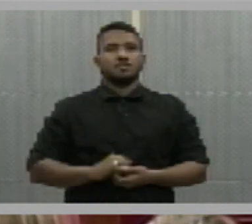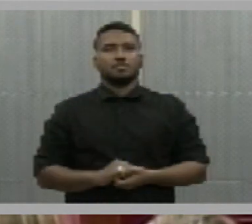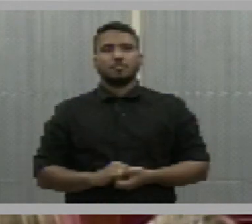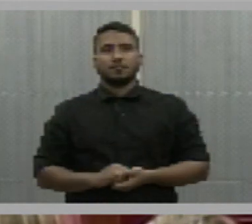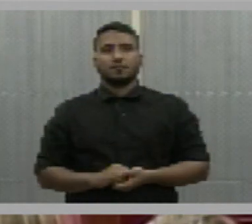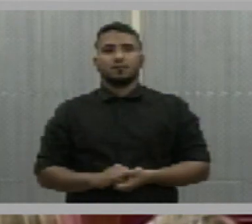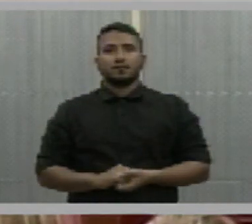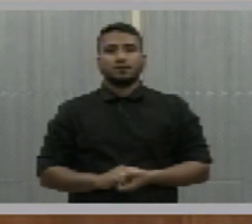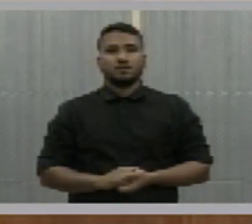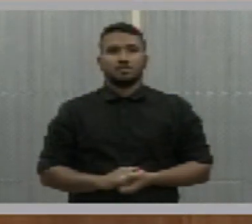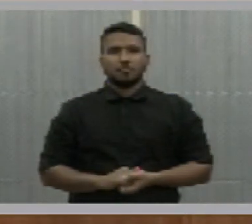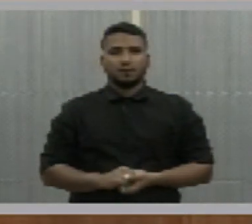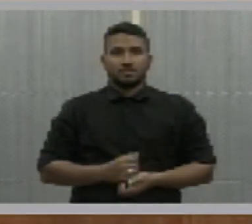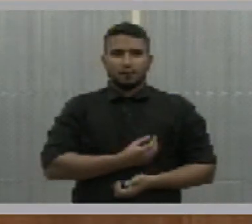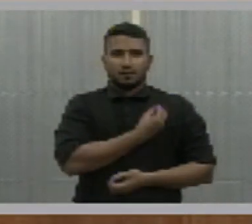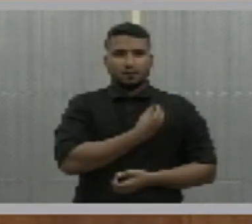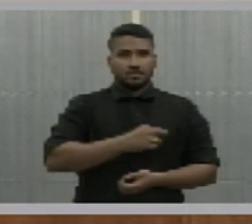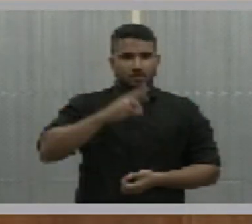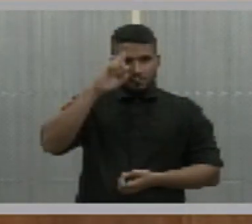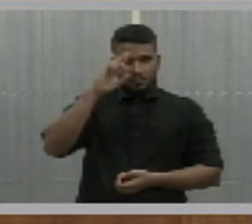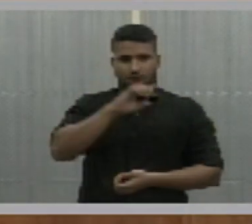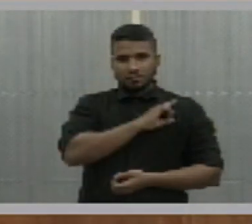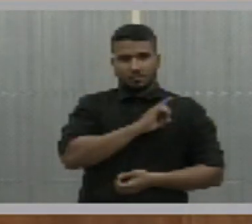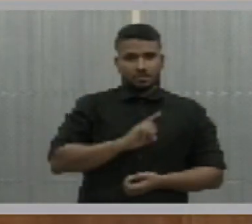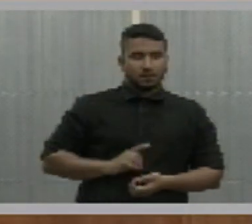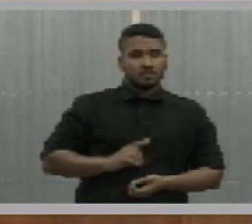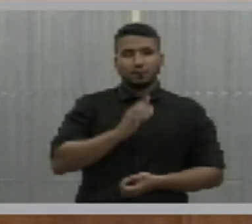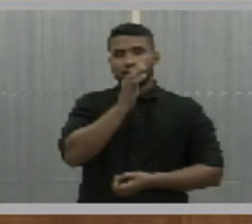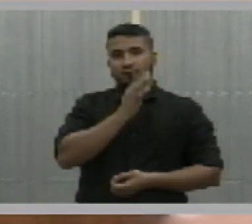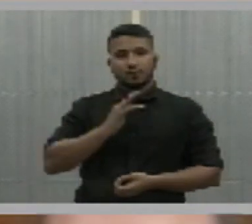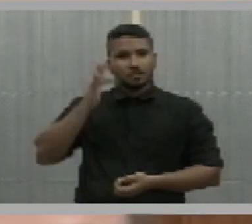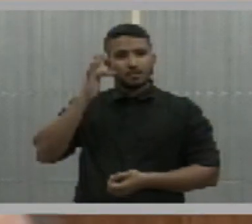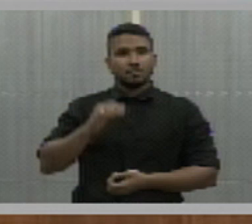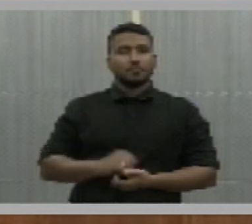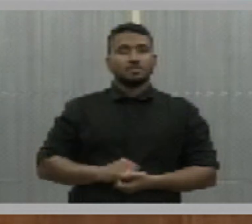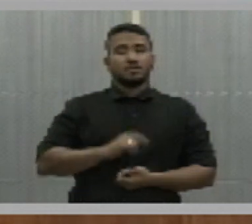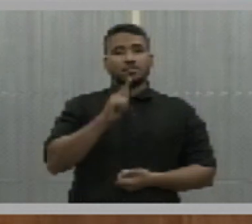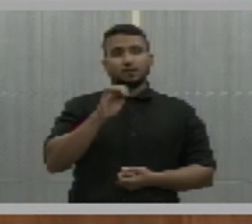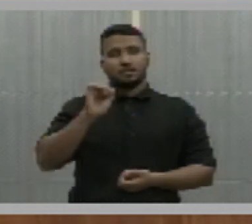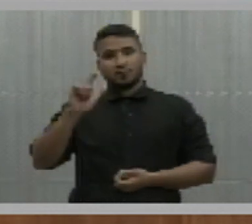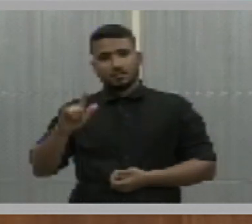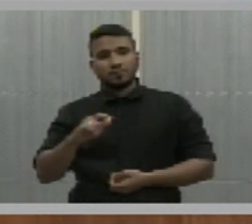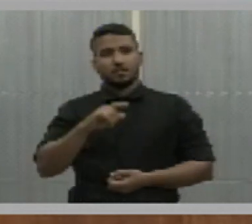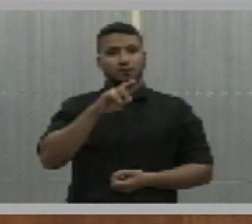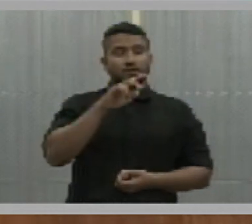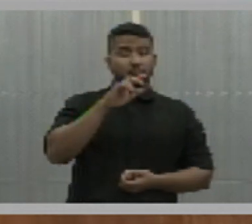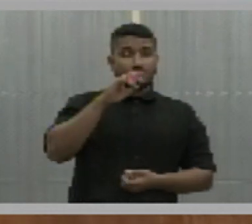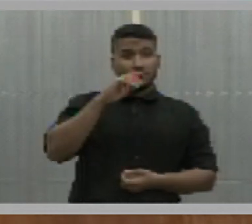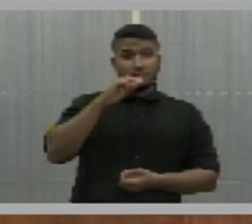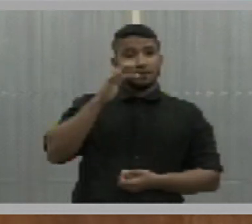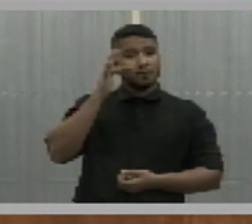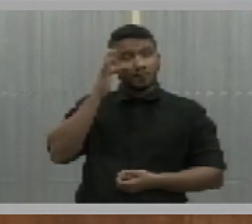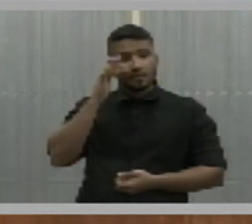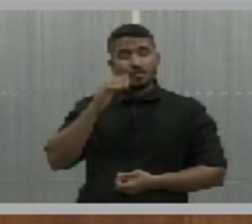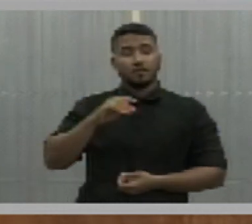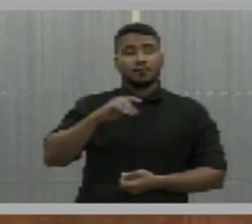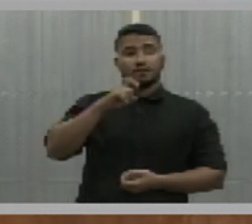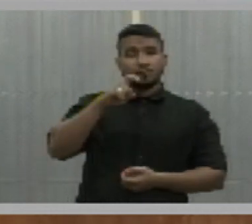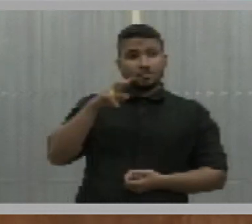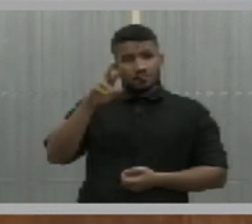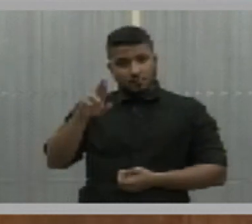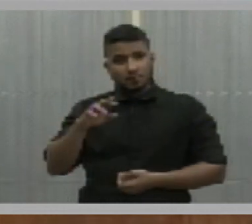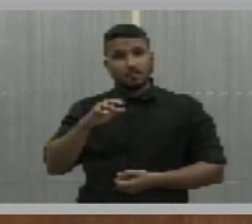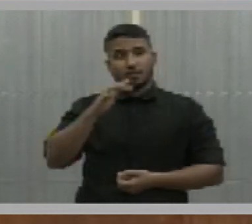Assembleia Legislativa do Estado do Piauí, com a presença dos senhores deputados, doutor Felipe Sampaio, doutor Gil Carlos, doutor Vinícius, Evaldo Gomes, Fábio Novo, Fábio Xavier, Firmino Paulo,